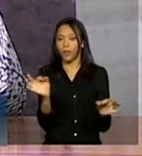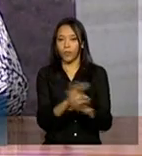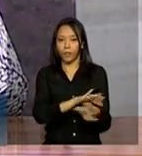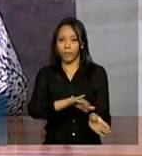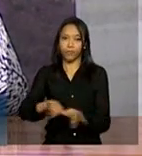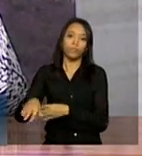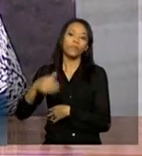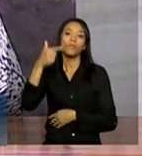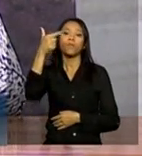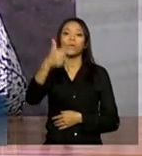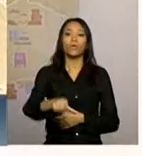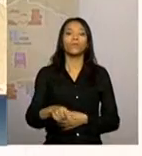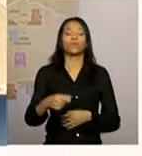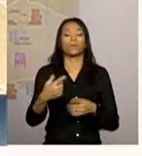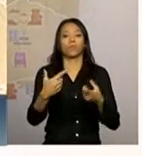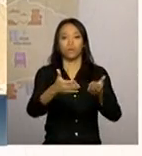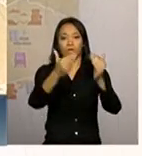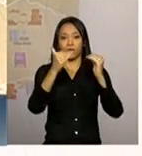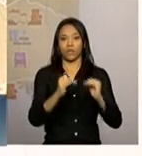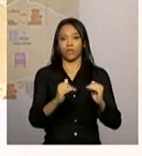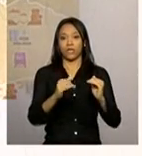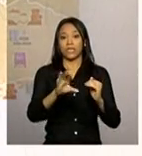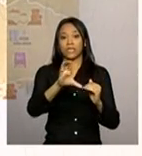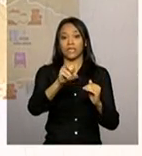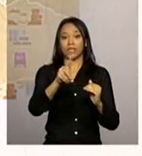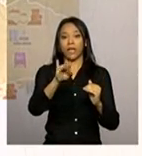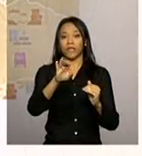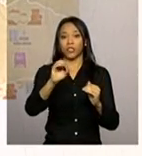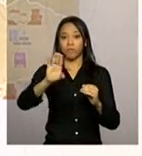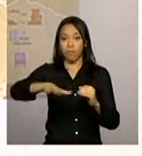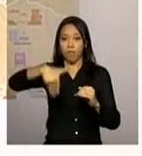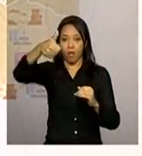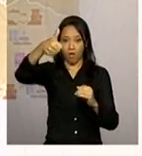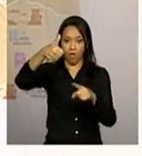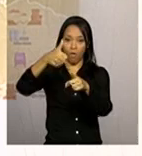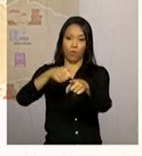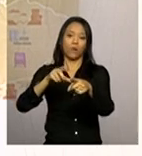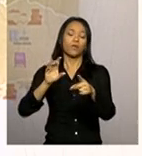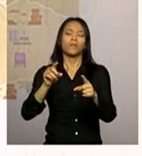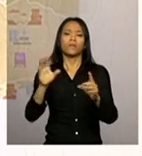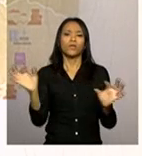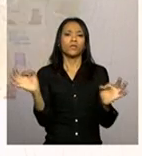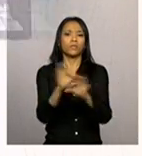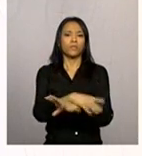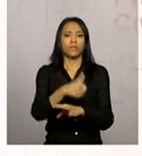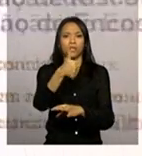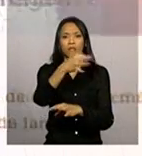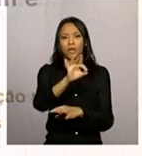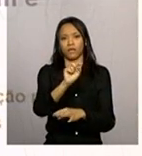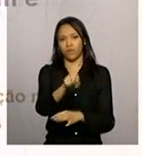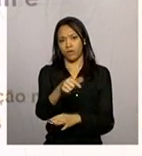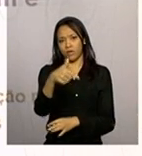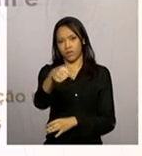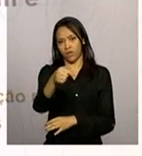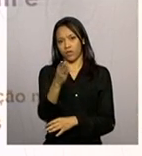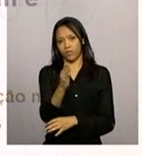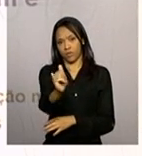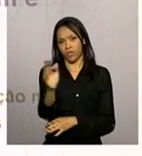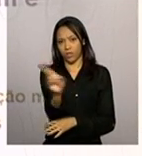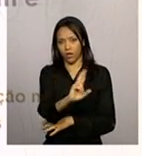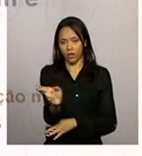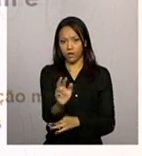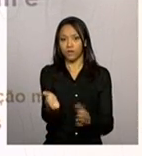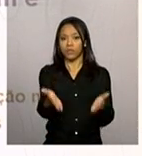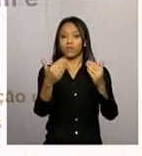Cidade Melhor, nós concluímos quase 1.800 ações, num valor de 10,7 bilhões de reais. Na área